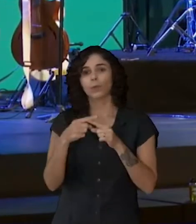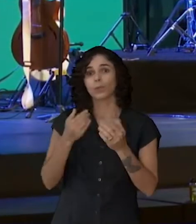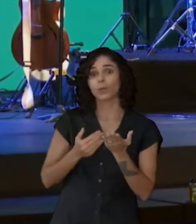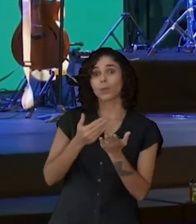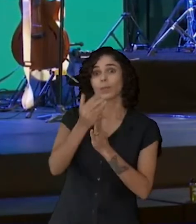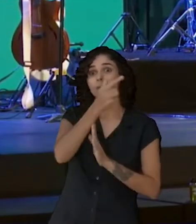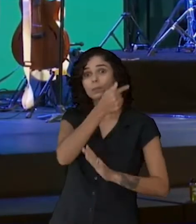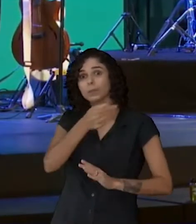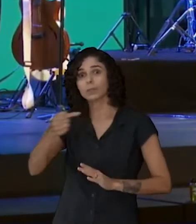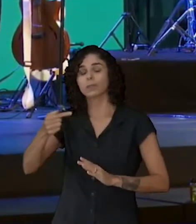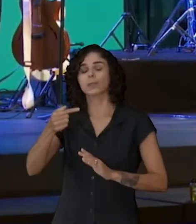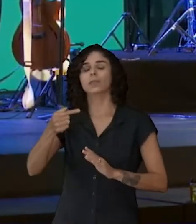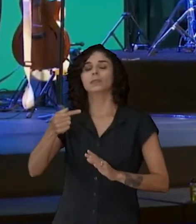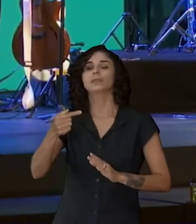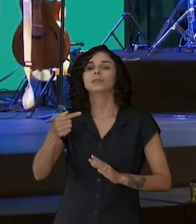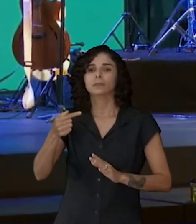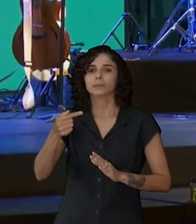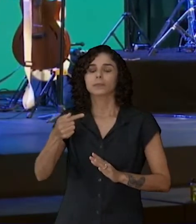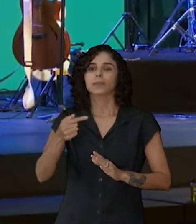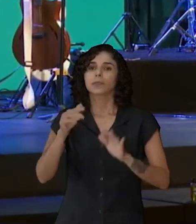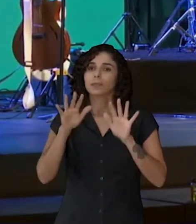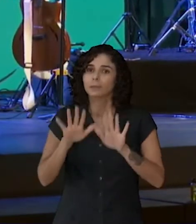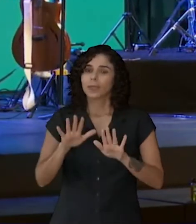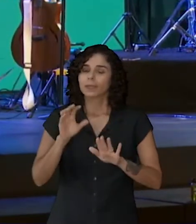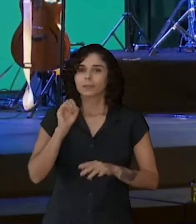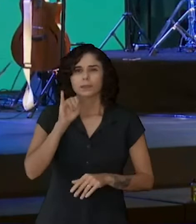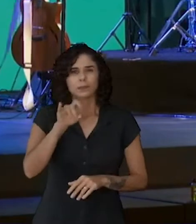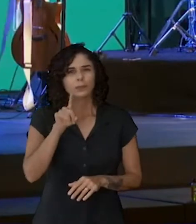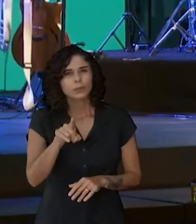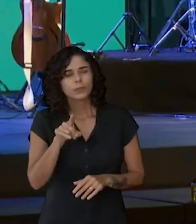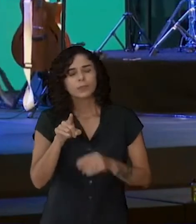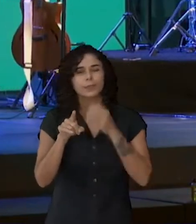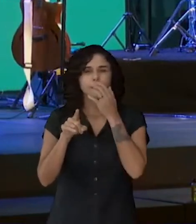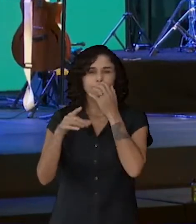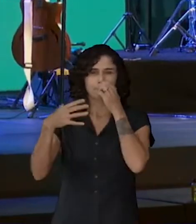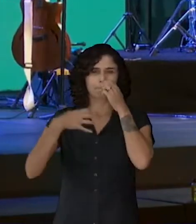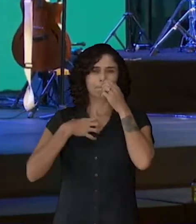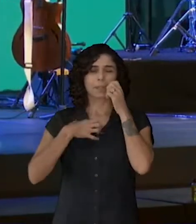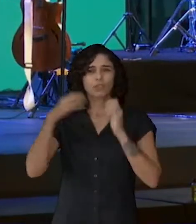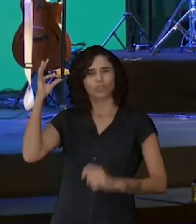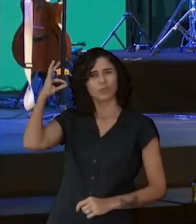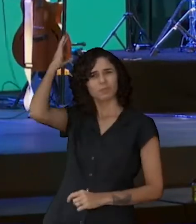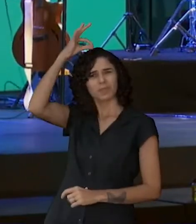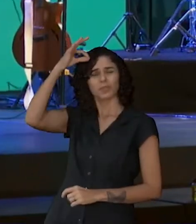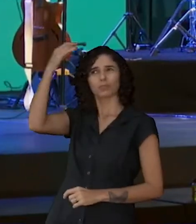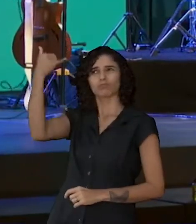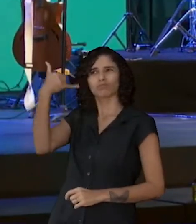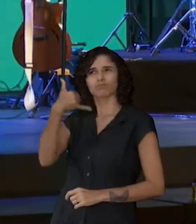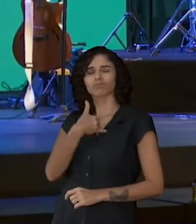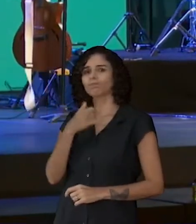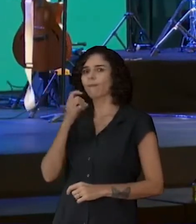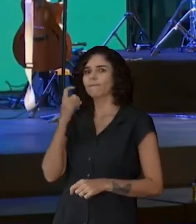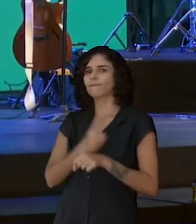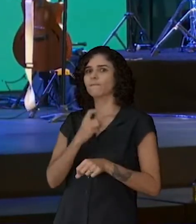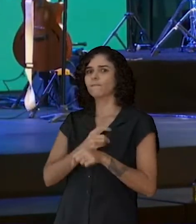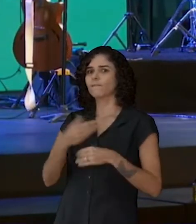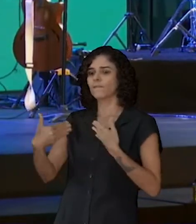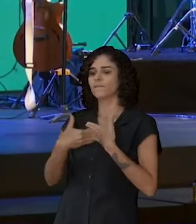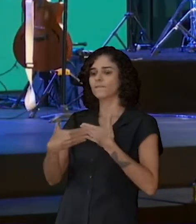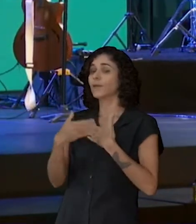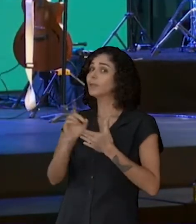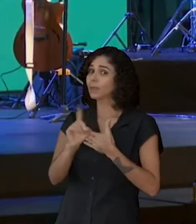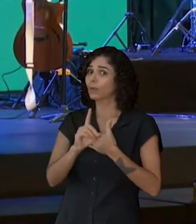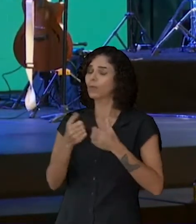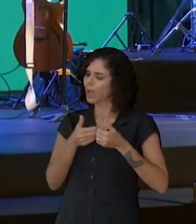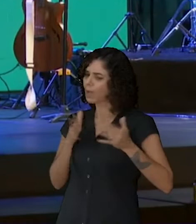temos uma semana longa. Então, se você ouvir a voz do Espírito hoje, não endureça o seu coração. Levanta e